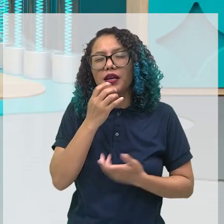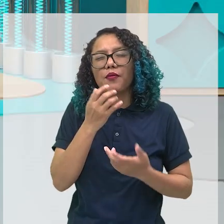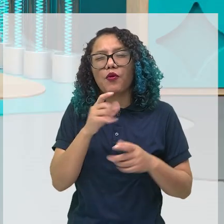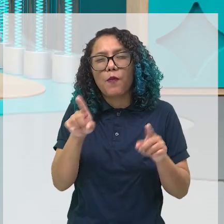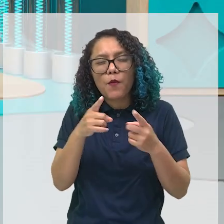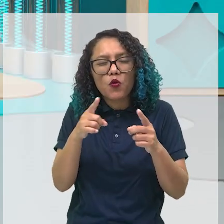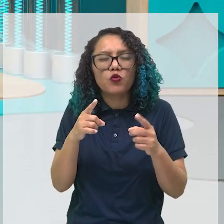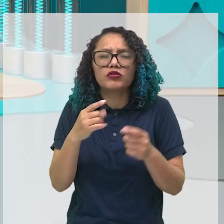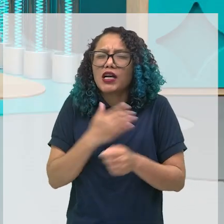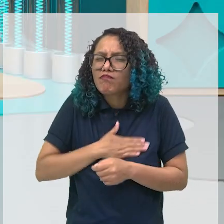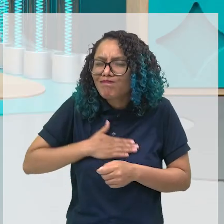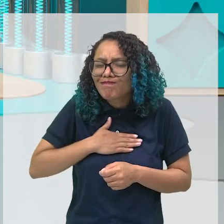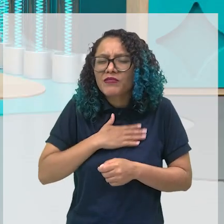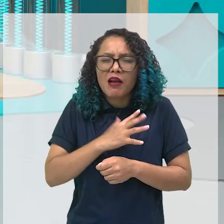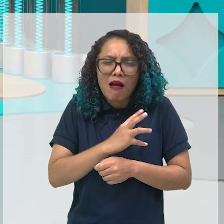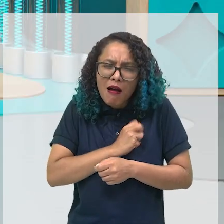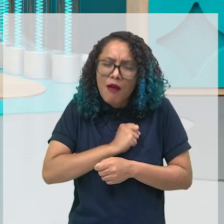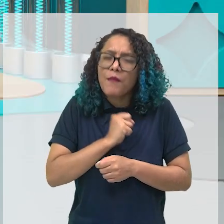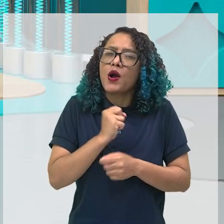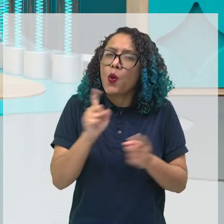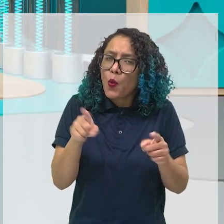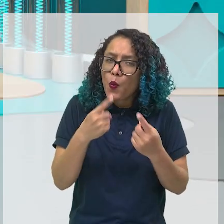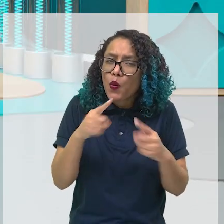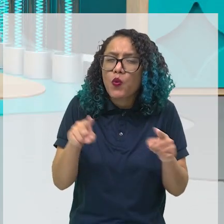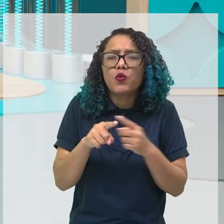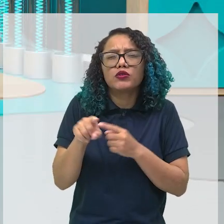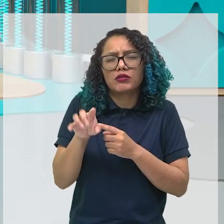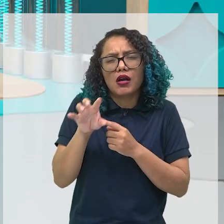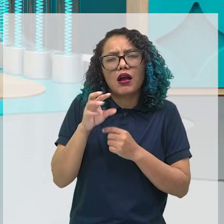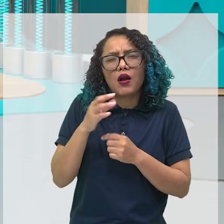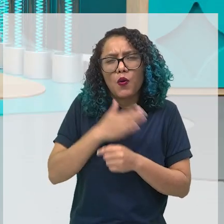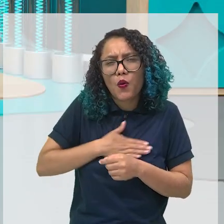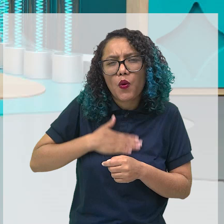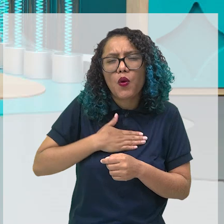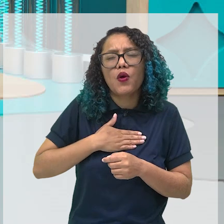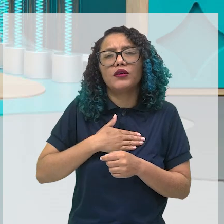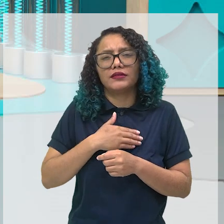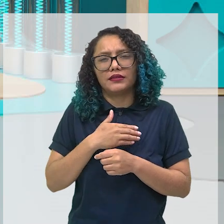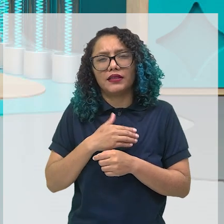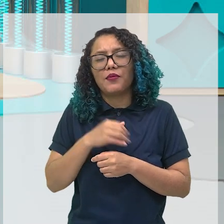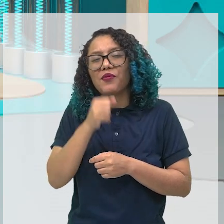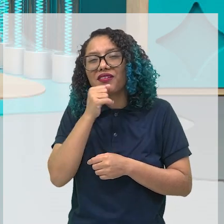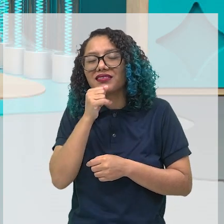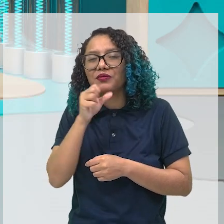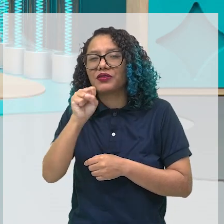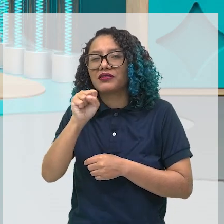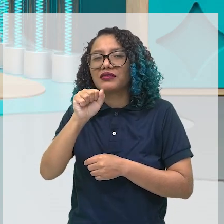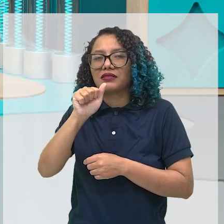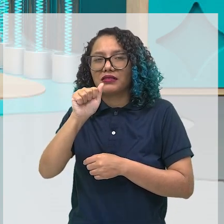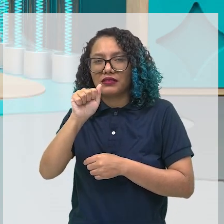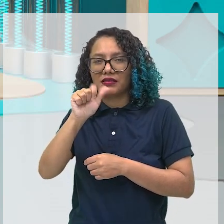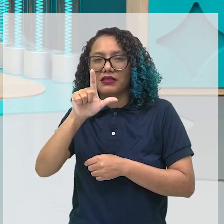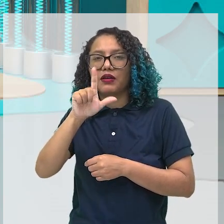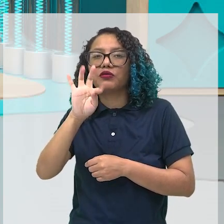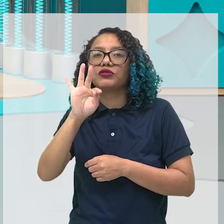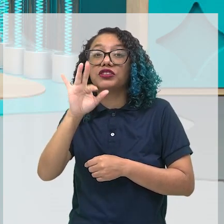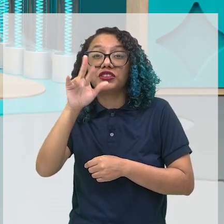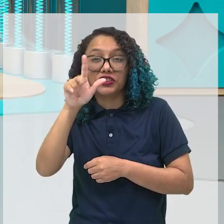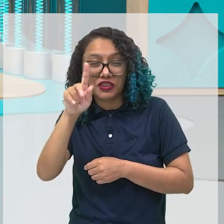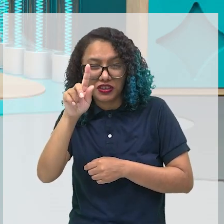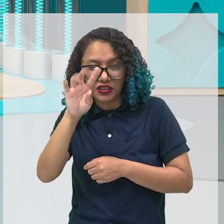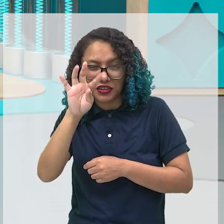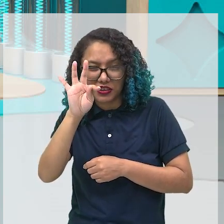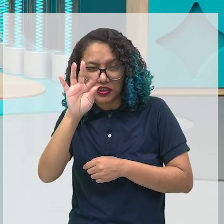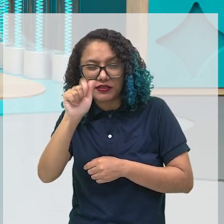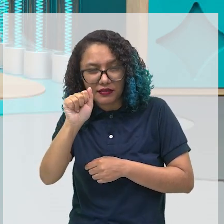né, o gosto pela música, né, eles gostam de ouvir uma saltita, como se fala lá, uma salsa